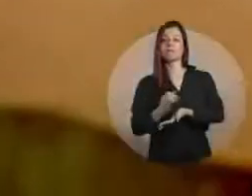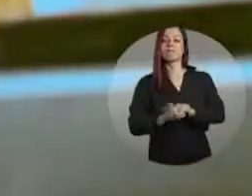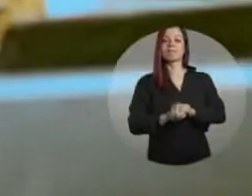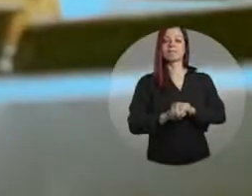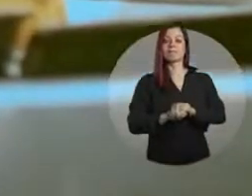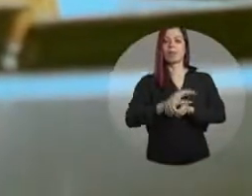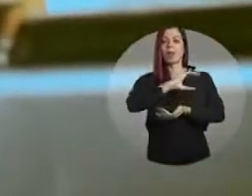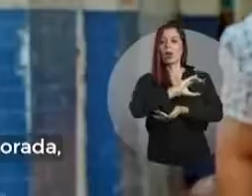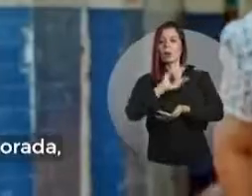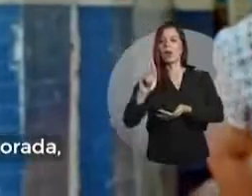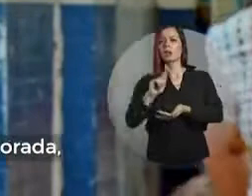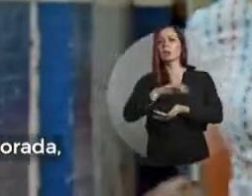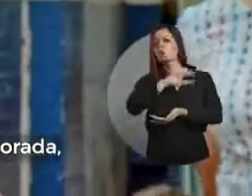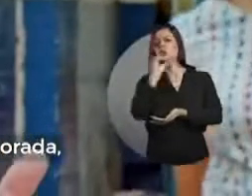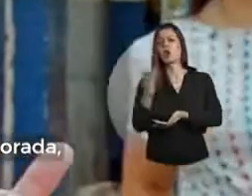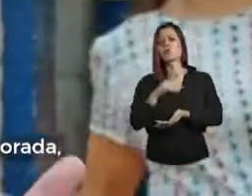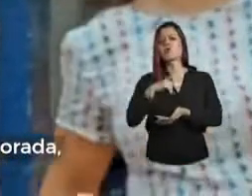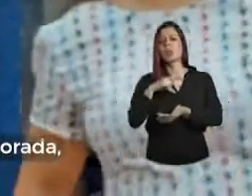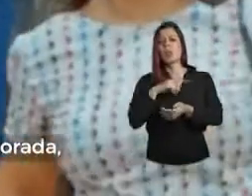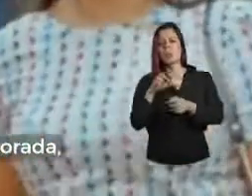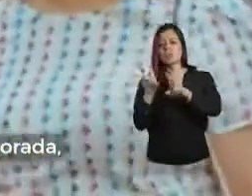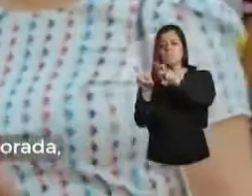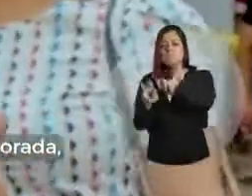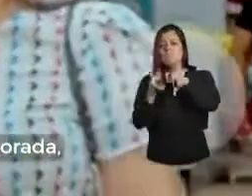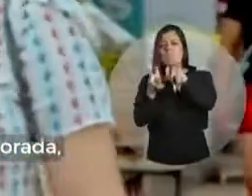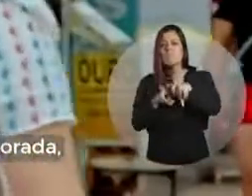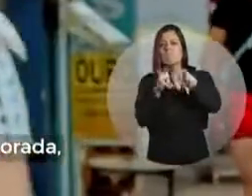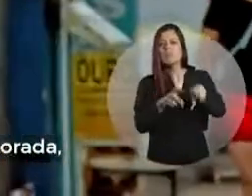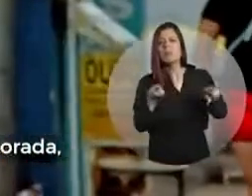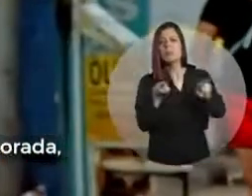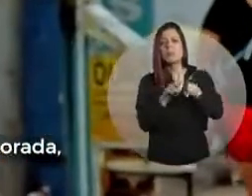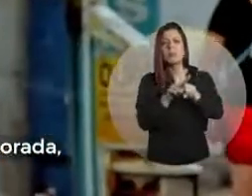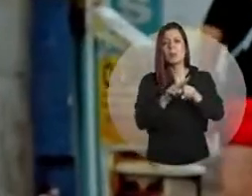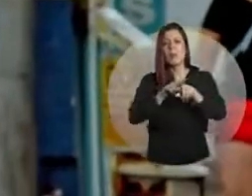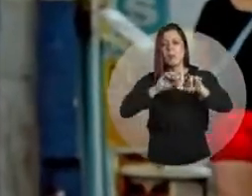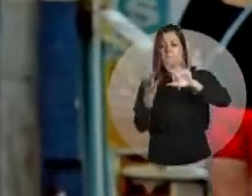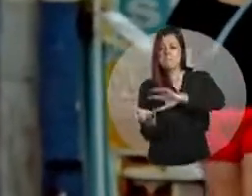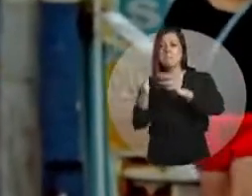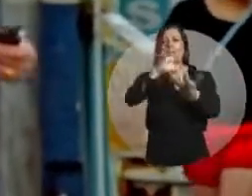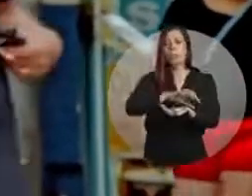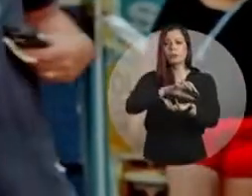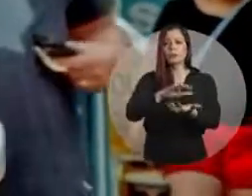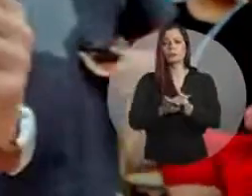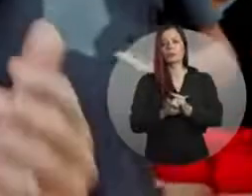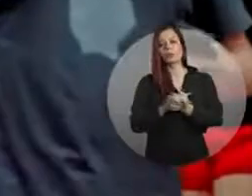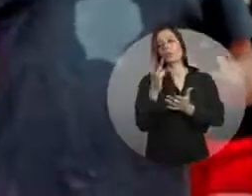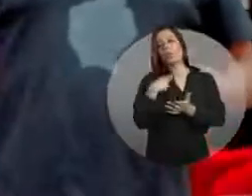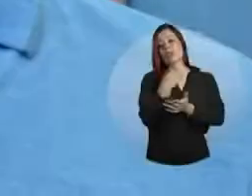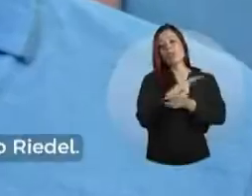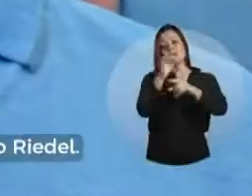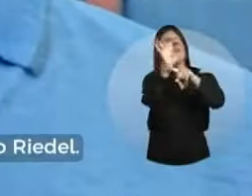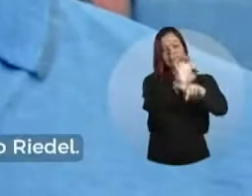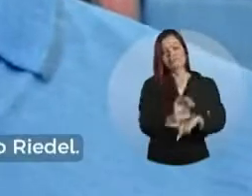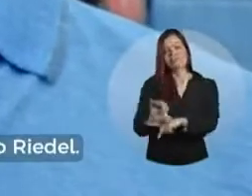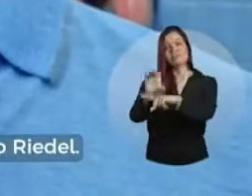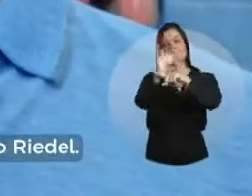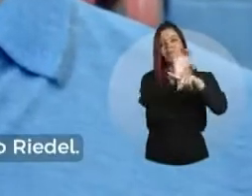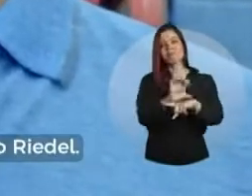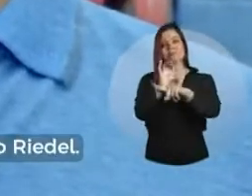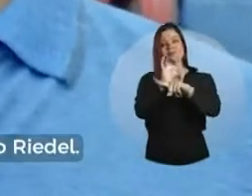novas oportunidades. Campo Grande ainda é muito novo, ainda tem muita coisa para ser explorado, para ser assim transformado. A